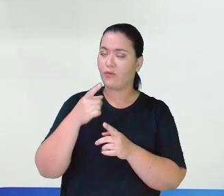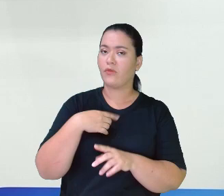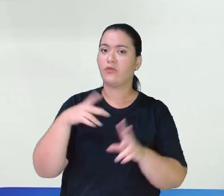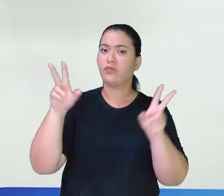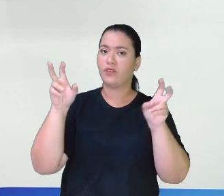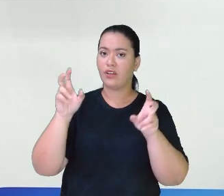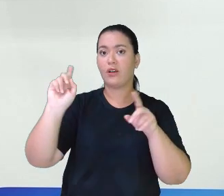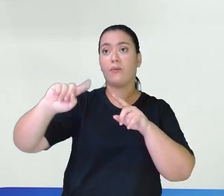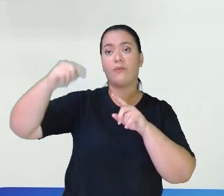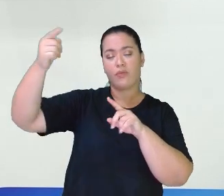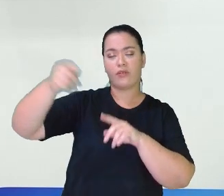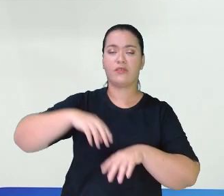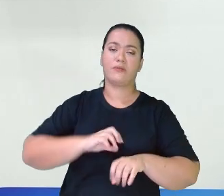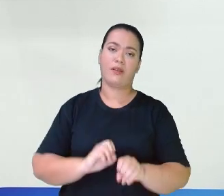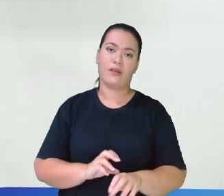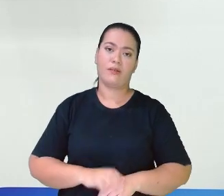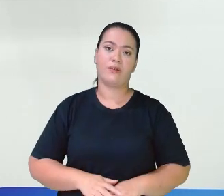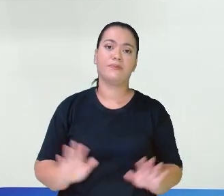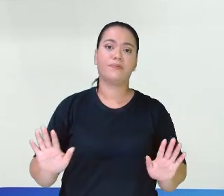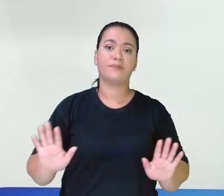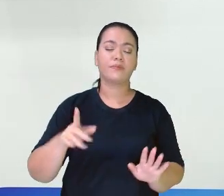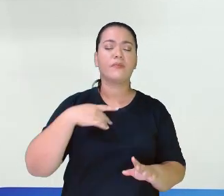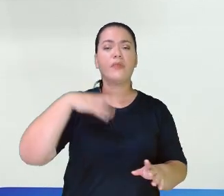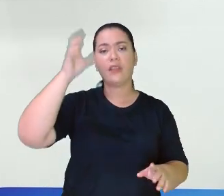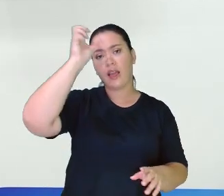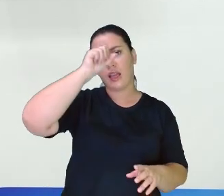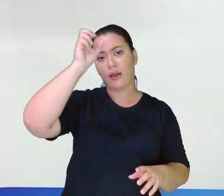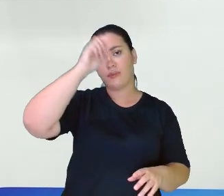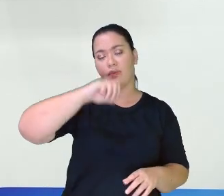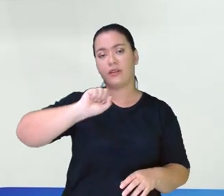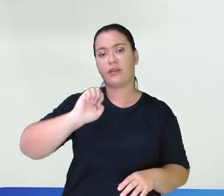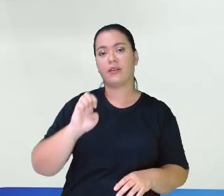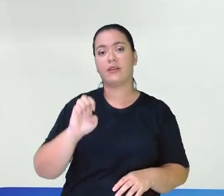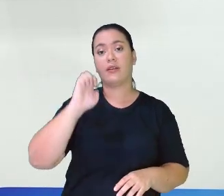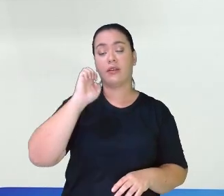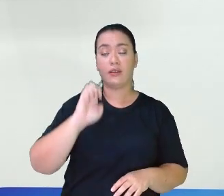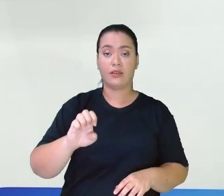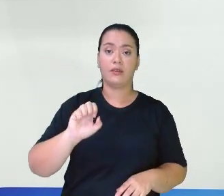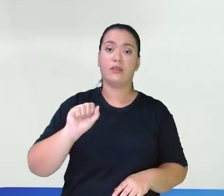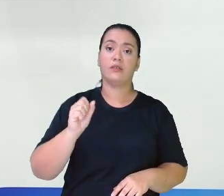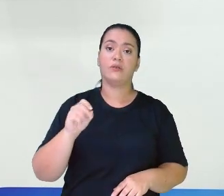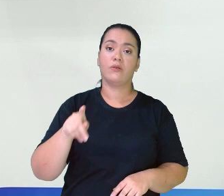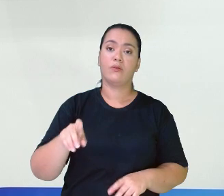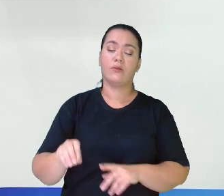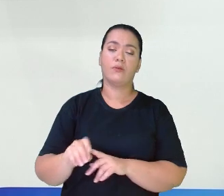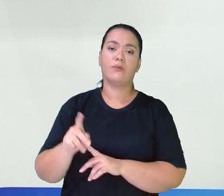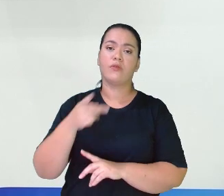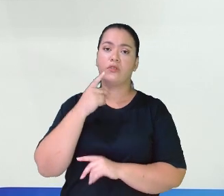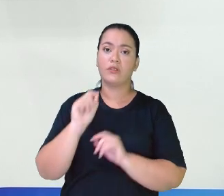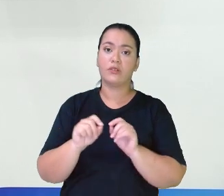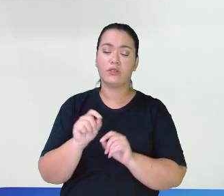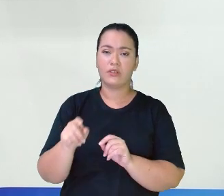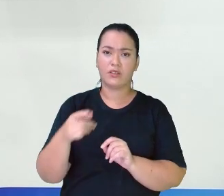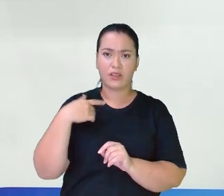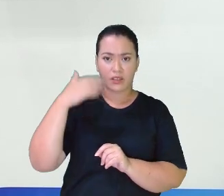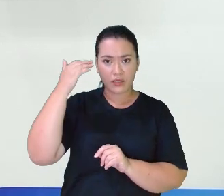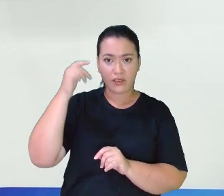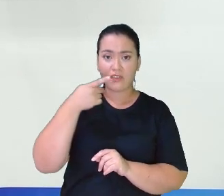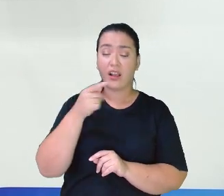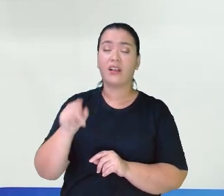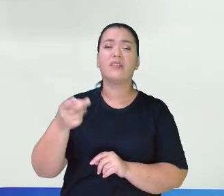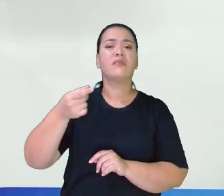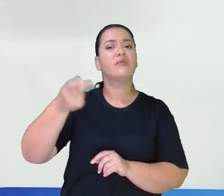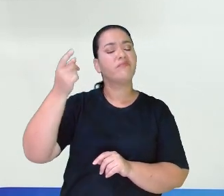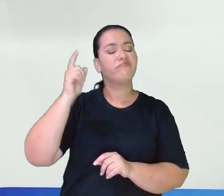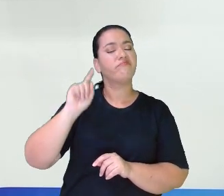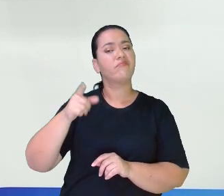para uma próxima aula. Então, aprendemos um pouquinho sobre Esopo. Diz a história que ele era uma pessoa